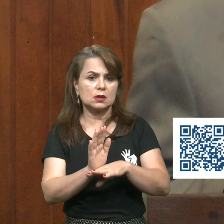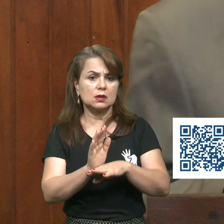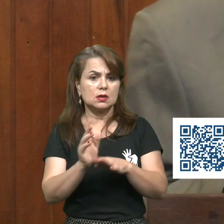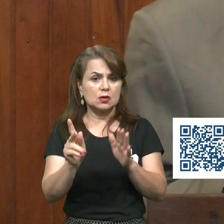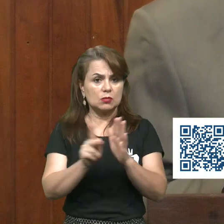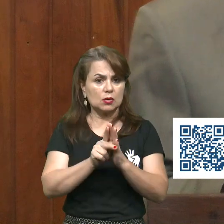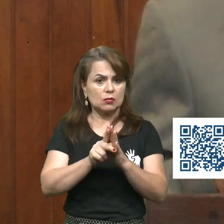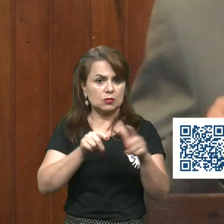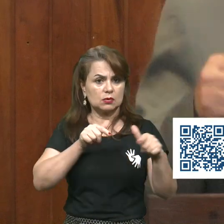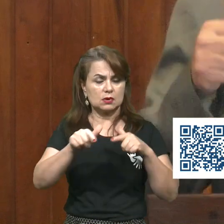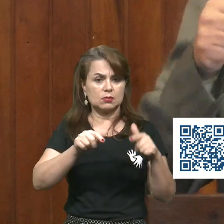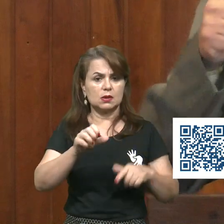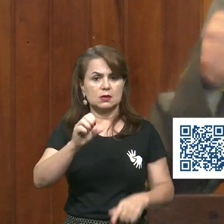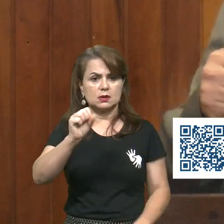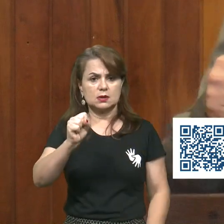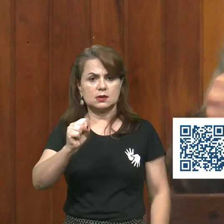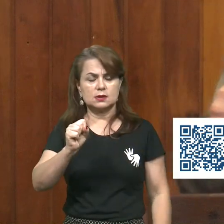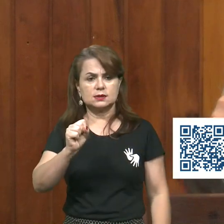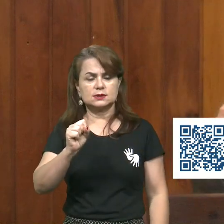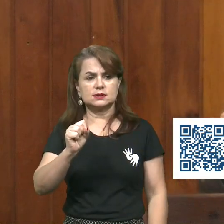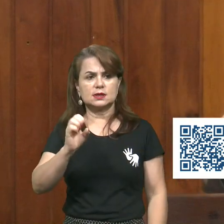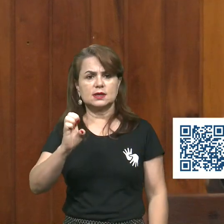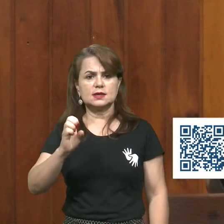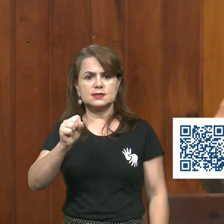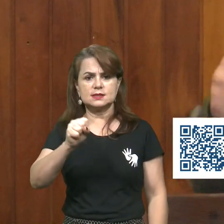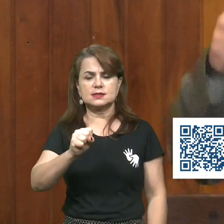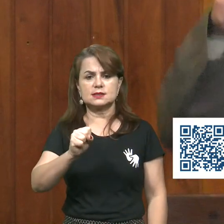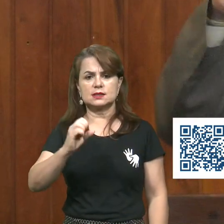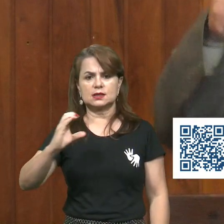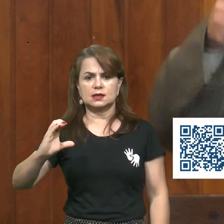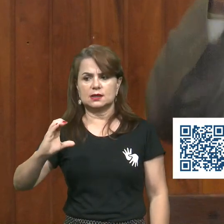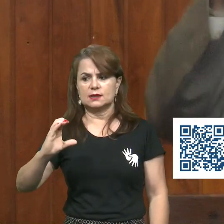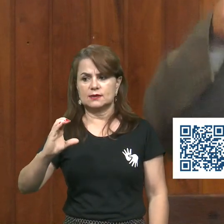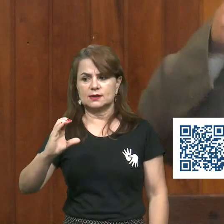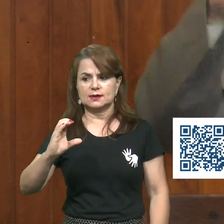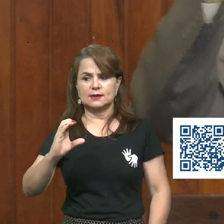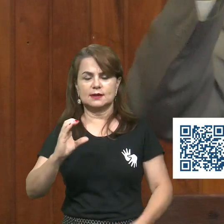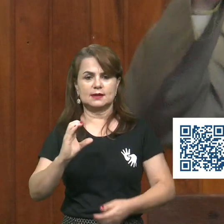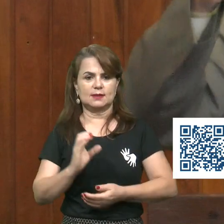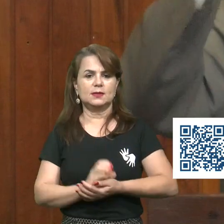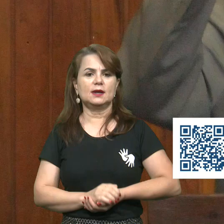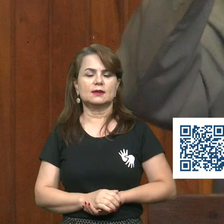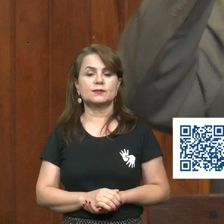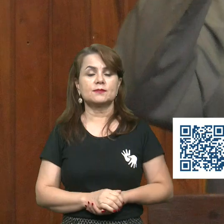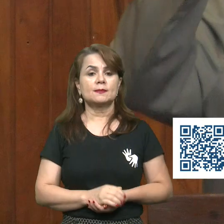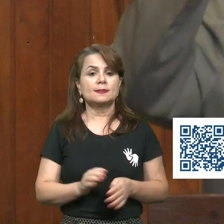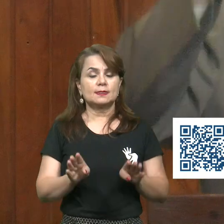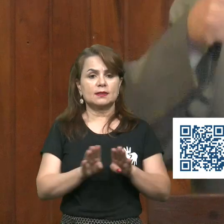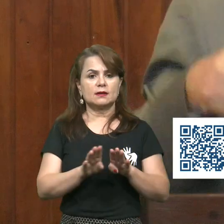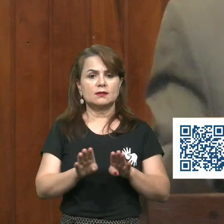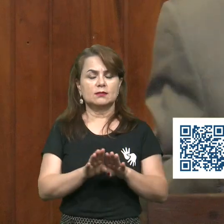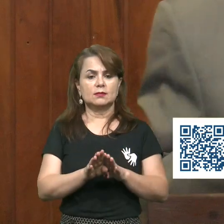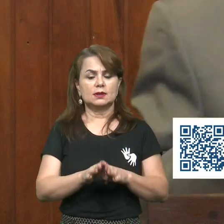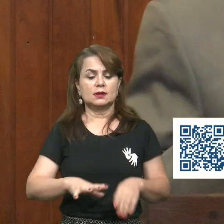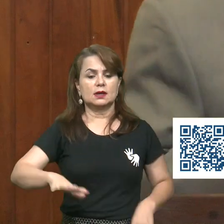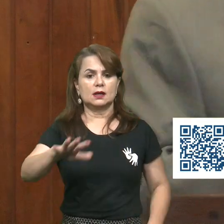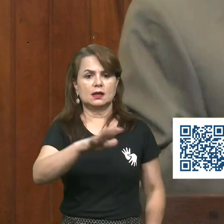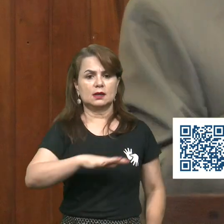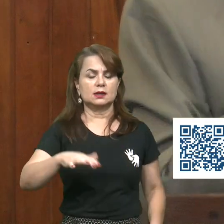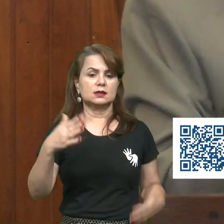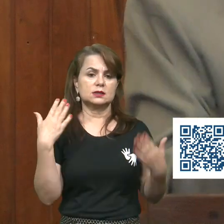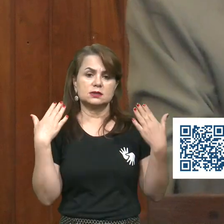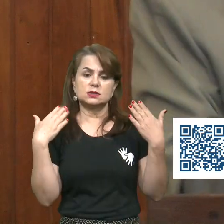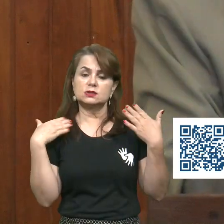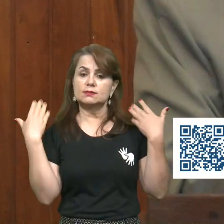SESC. E a unidade do SESC de Marília será um novo local para o lazer dos municípios da nossa cidade, e